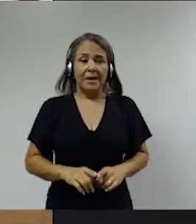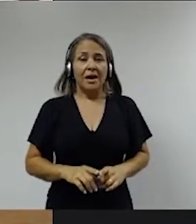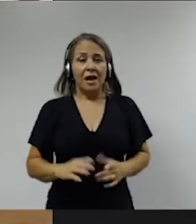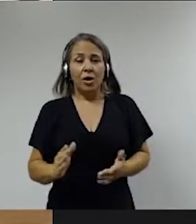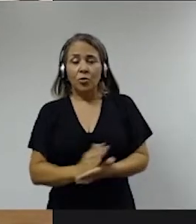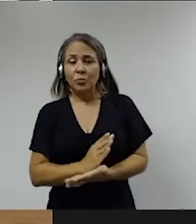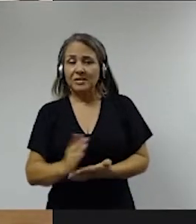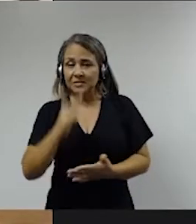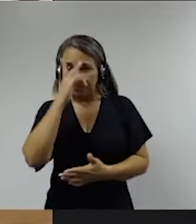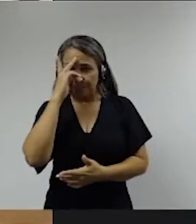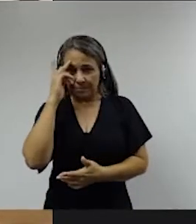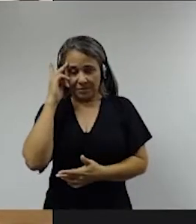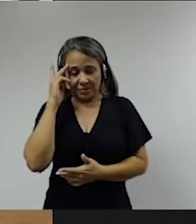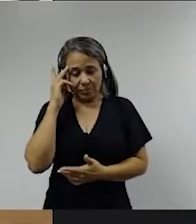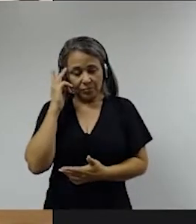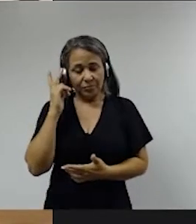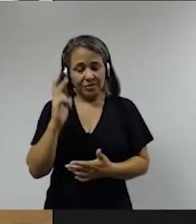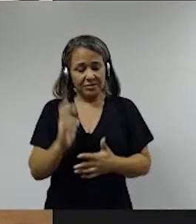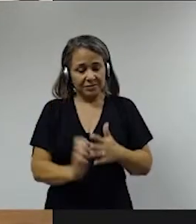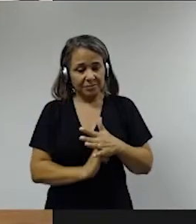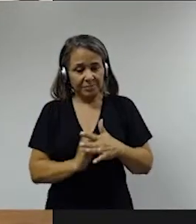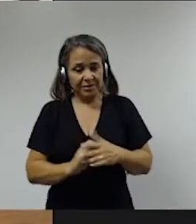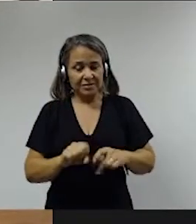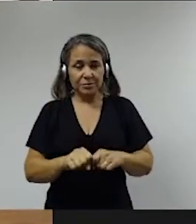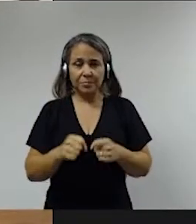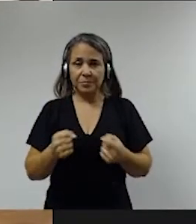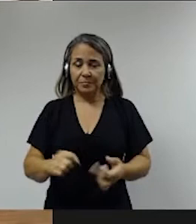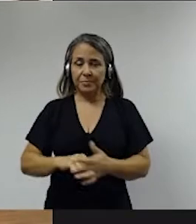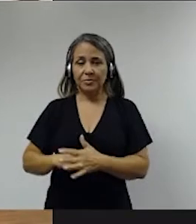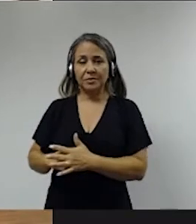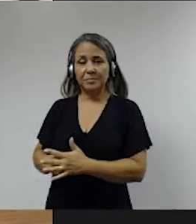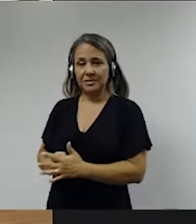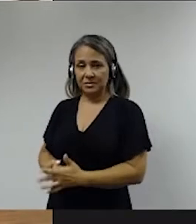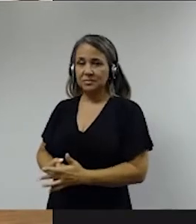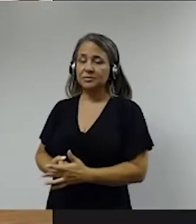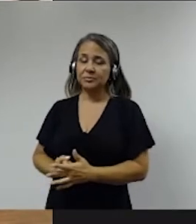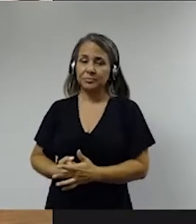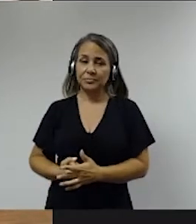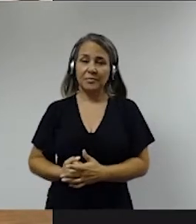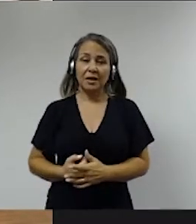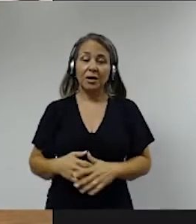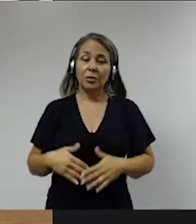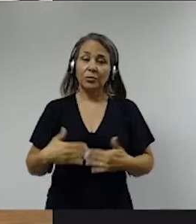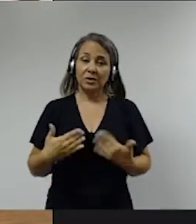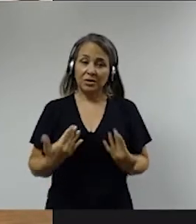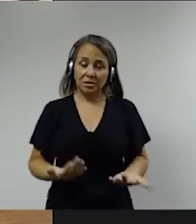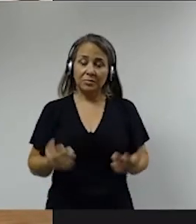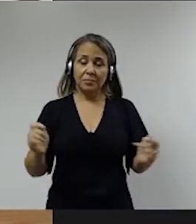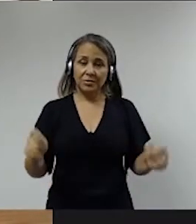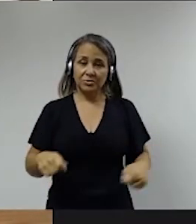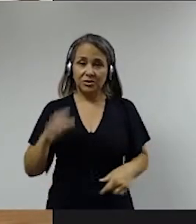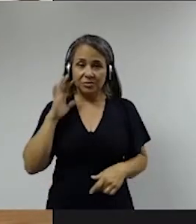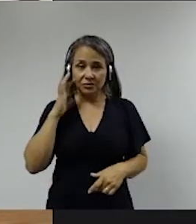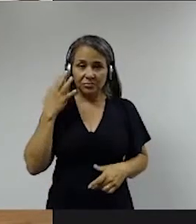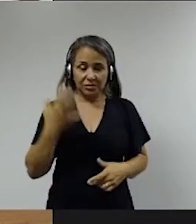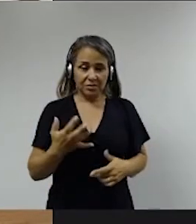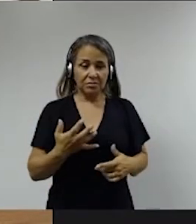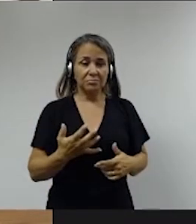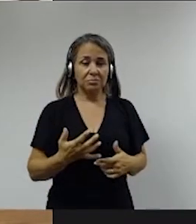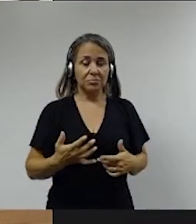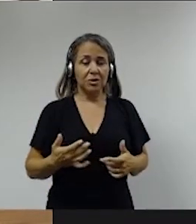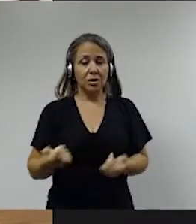quebrando, é lógico que a gente tem que arrumar soluções de mercado são muito bem-vindas, desde que essas soluções de mercado, elas também